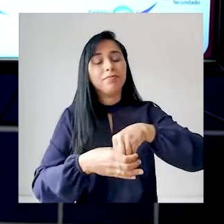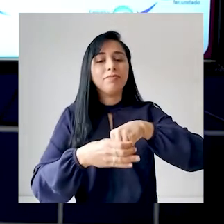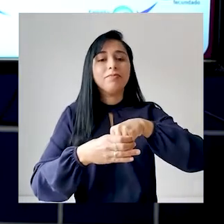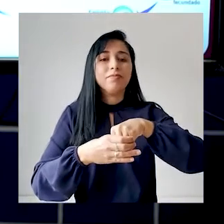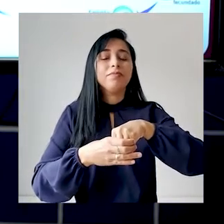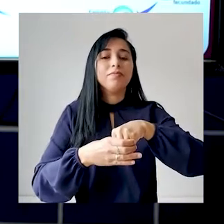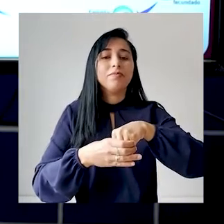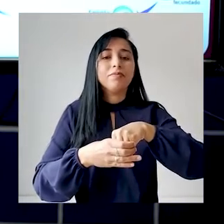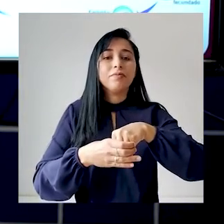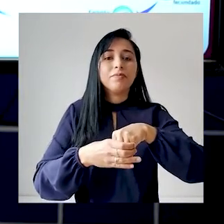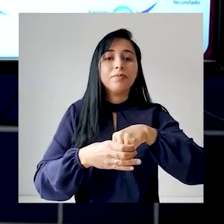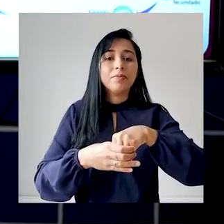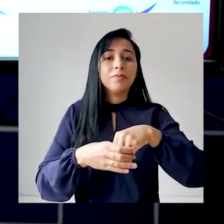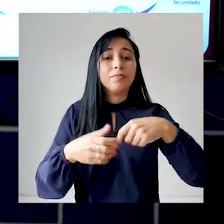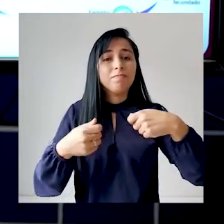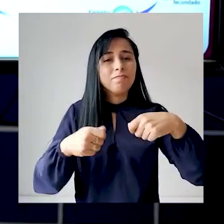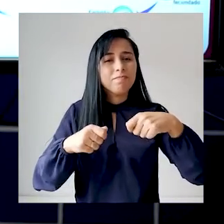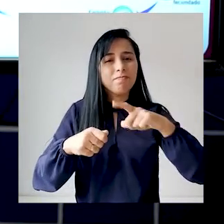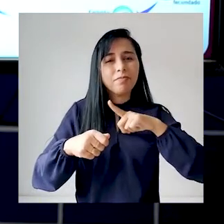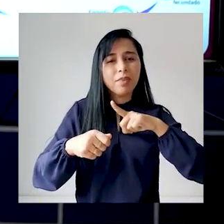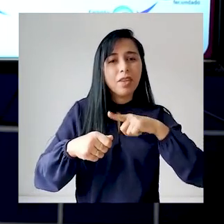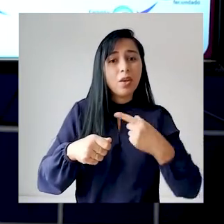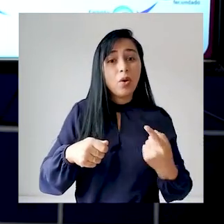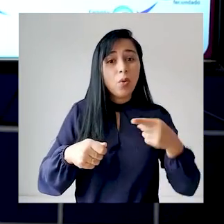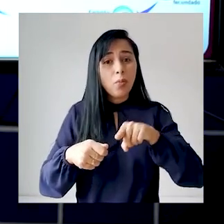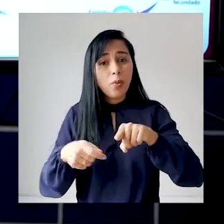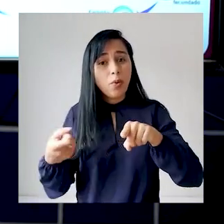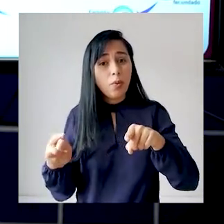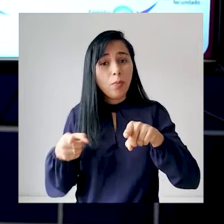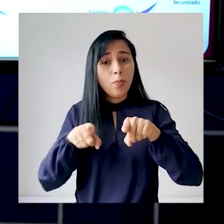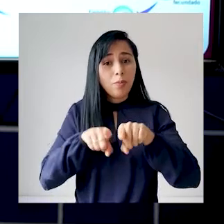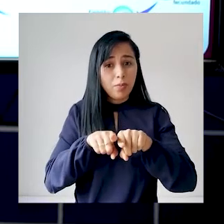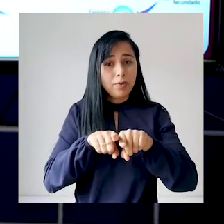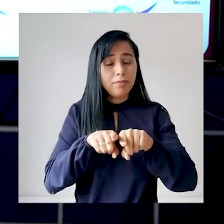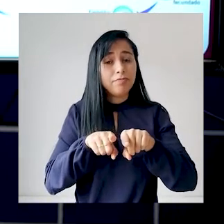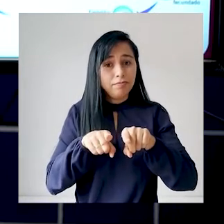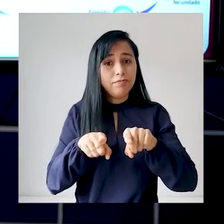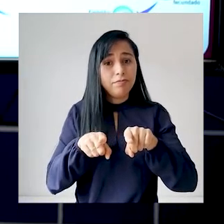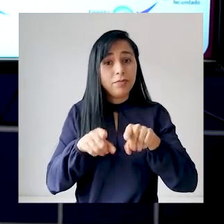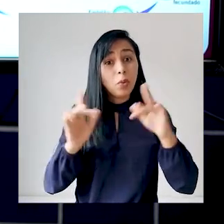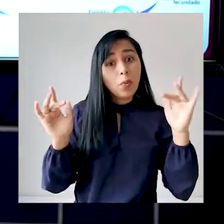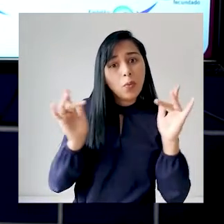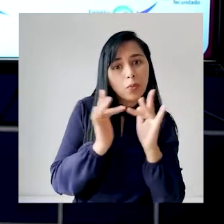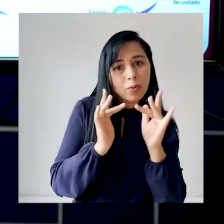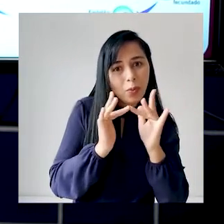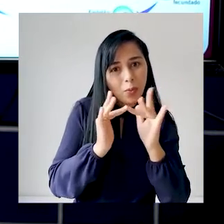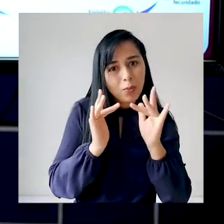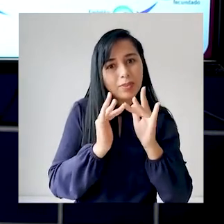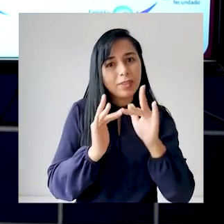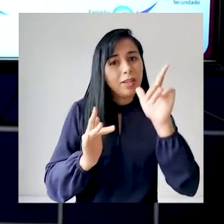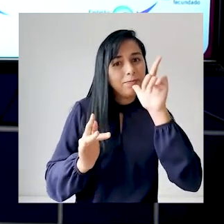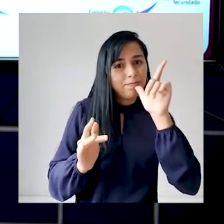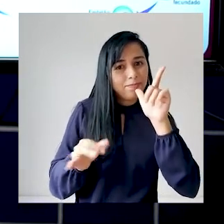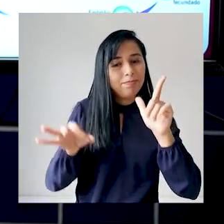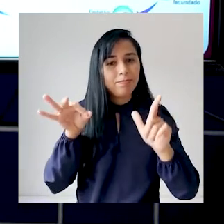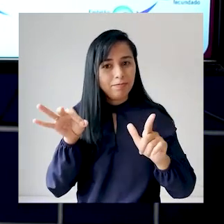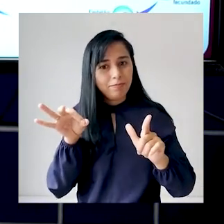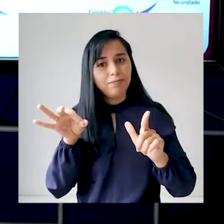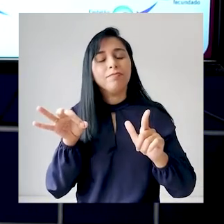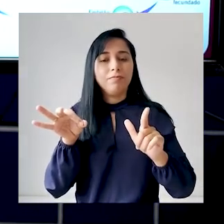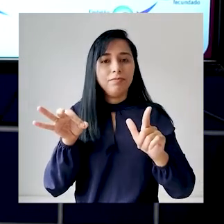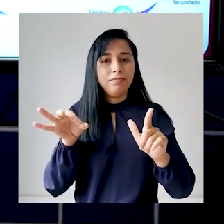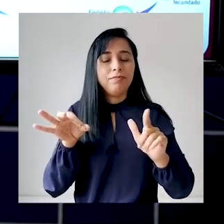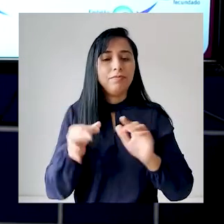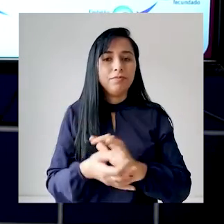fecundação interna, haverá o encontro dos dois órgãos sexuais, o órgão sexual